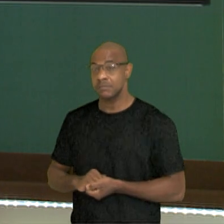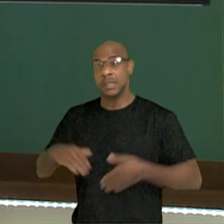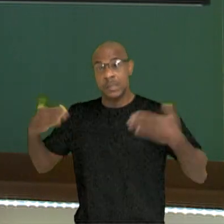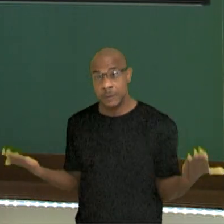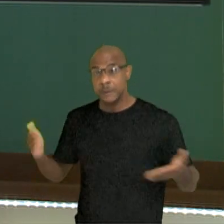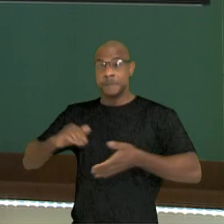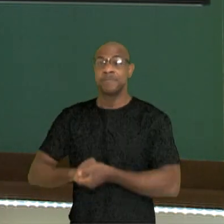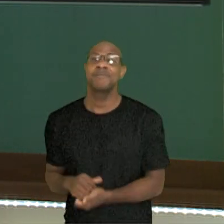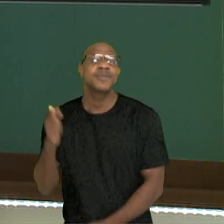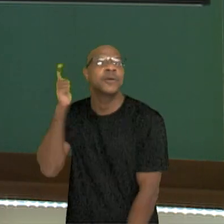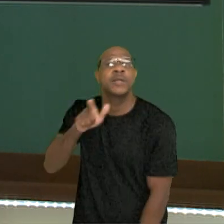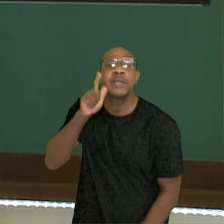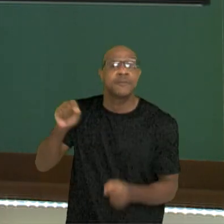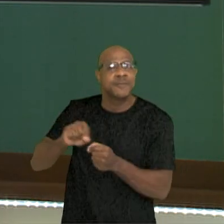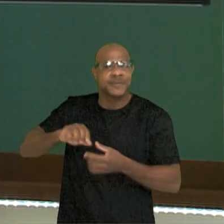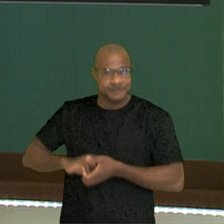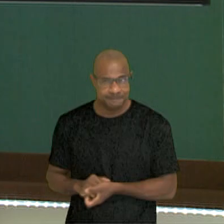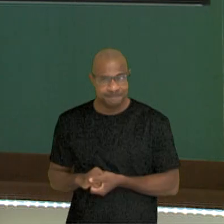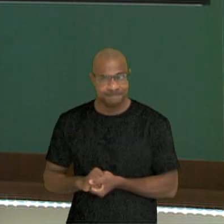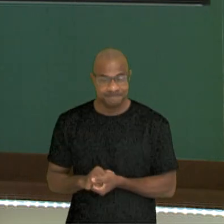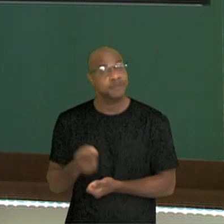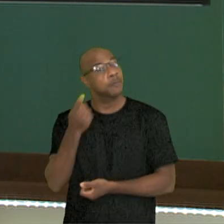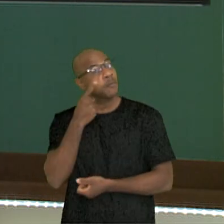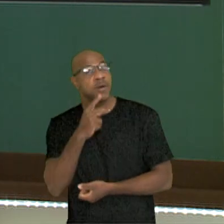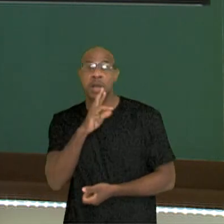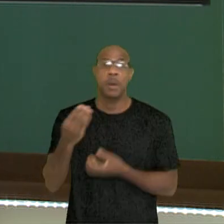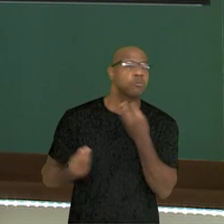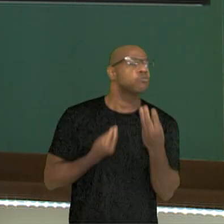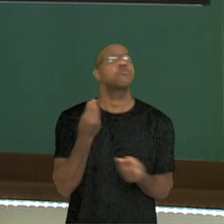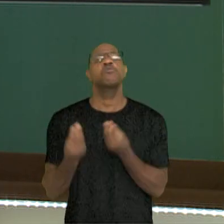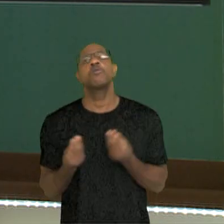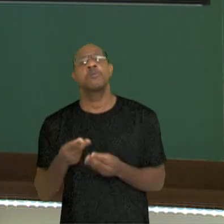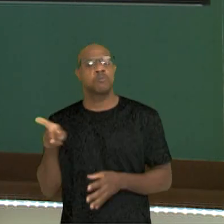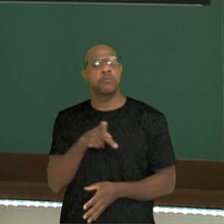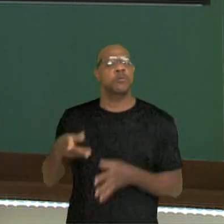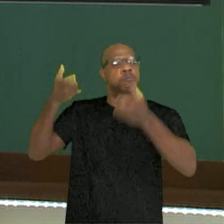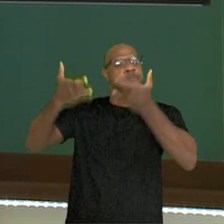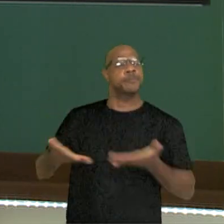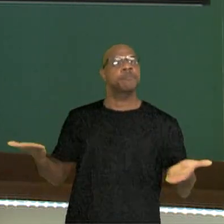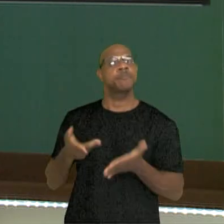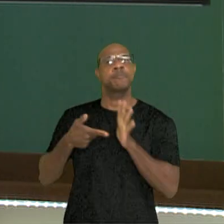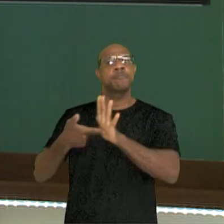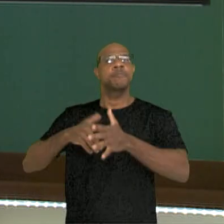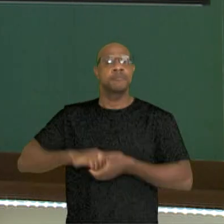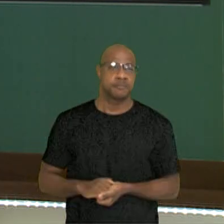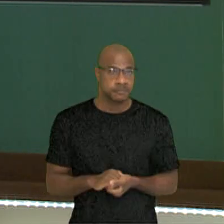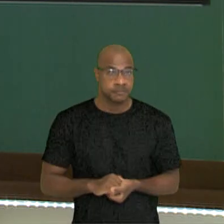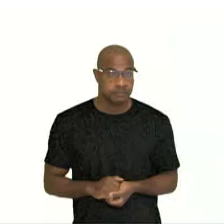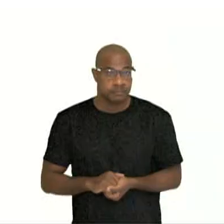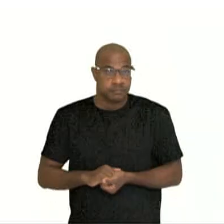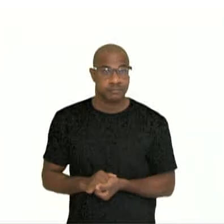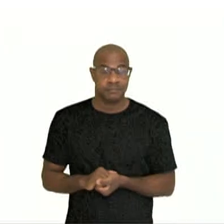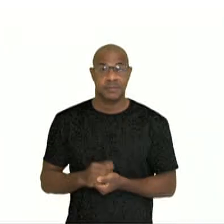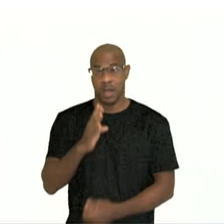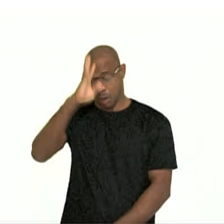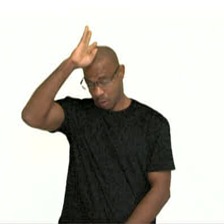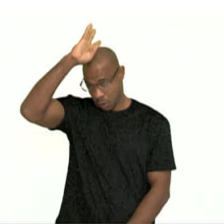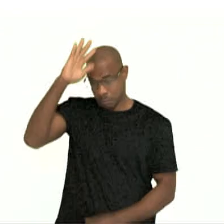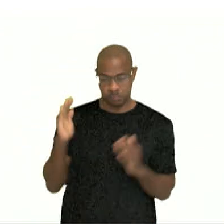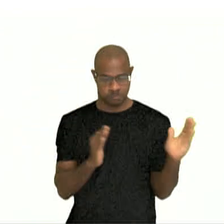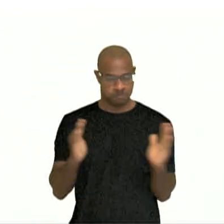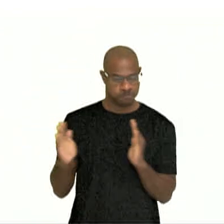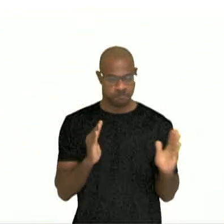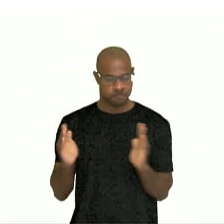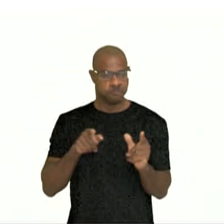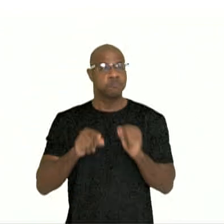E aí, pessoal, conseguiram resolver? Vamos ver a resposta aqui que o professor trouxe para vocês. Então, em Roma, durante esse período,